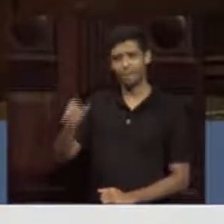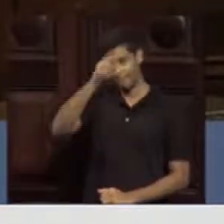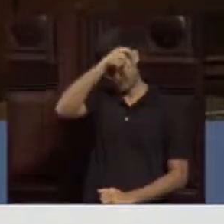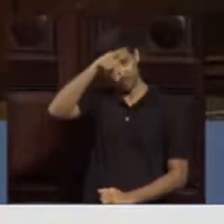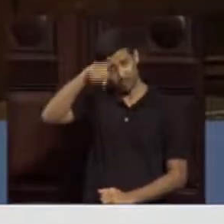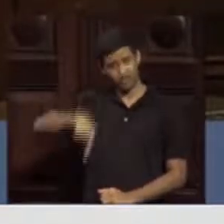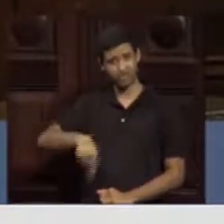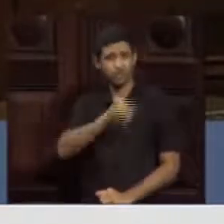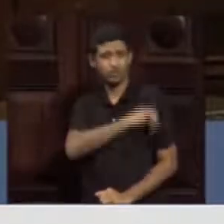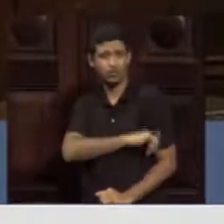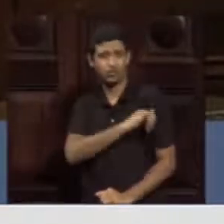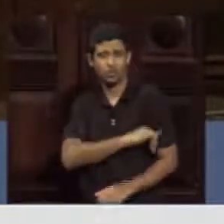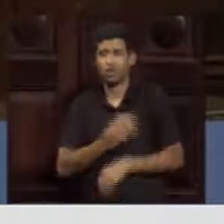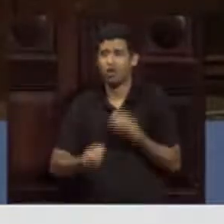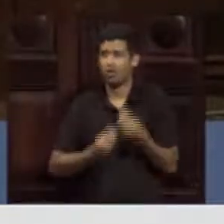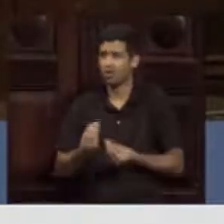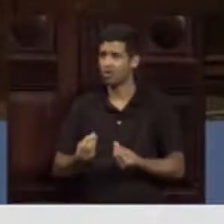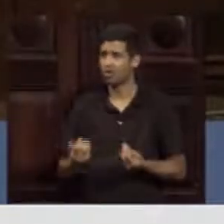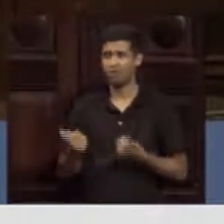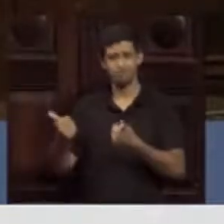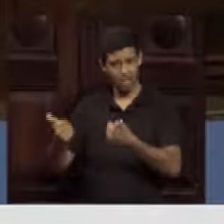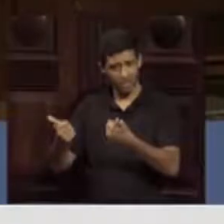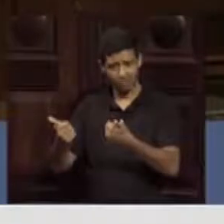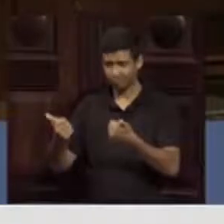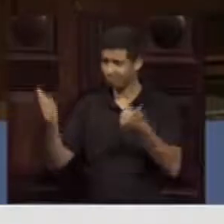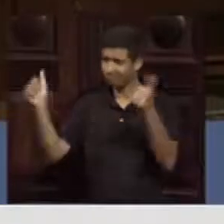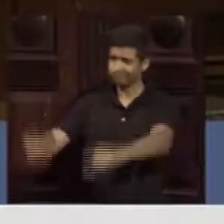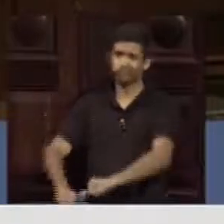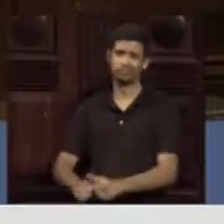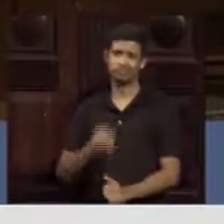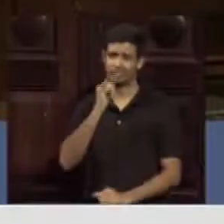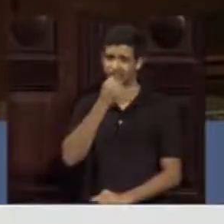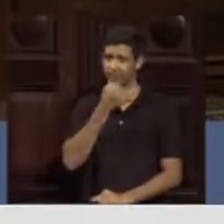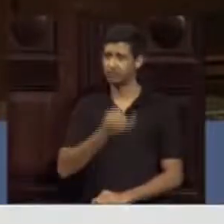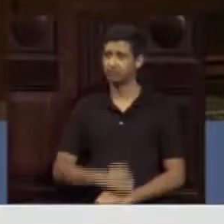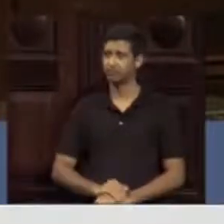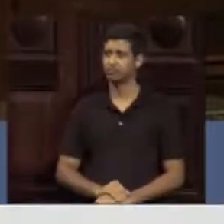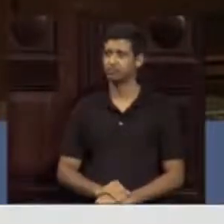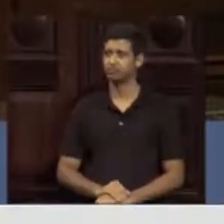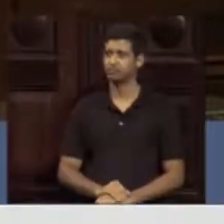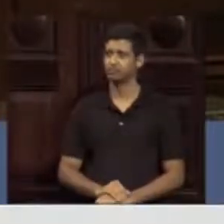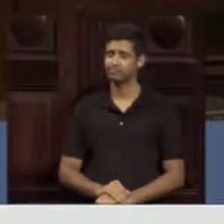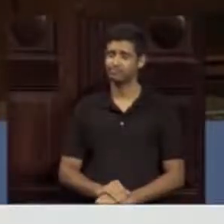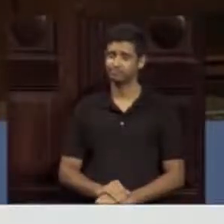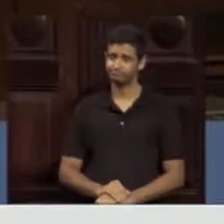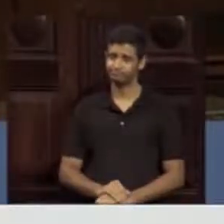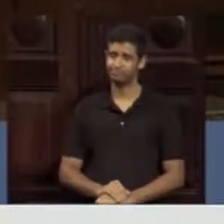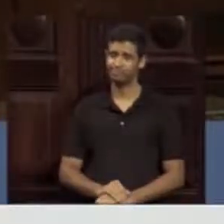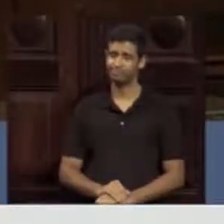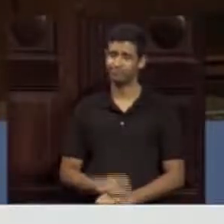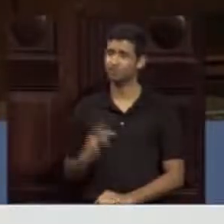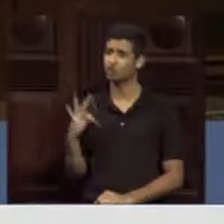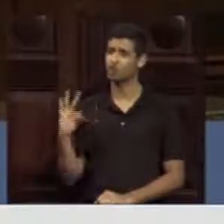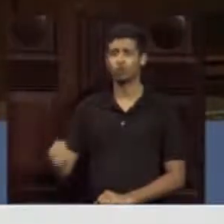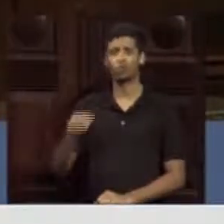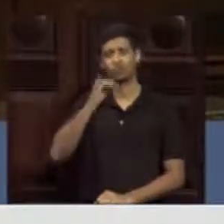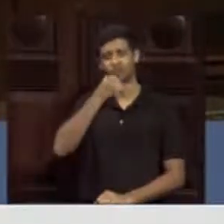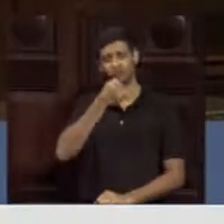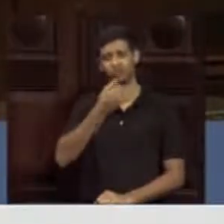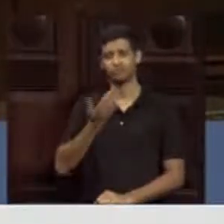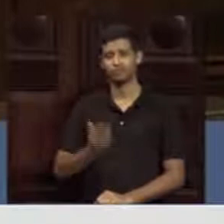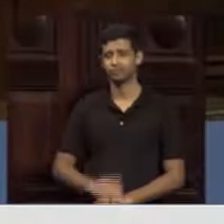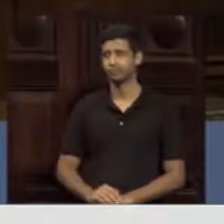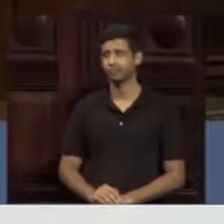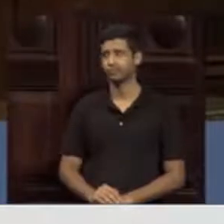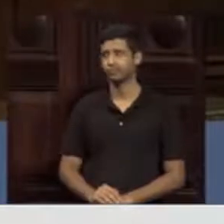Janeiro pudesse viver uma situação tão lamentável em todos os aspectos. Desde a